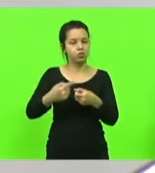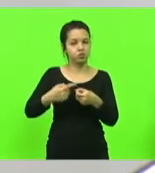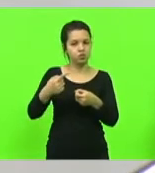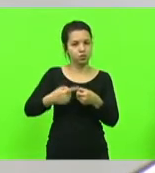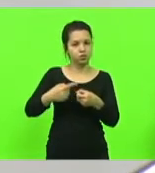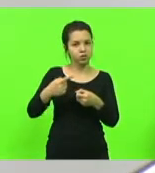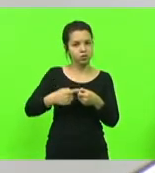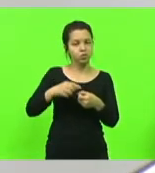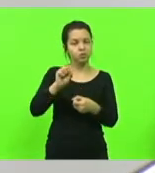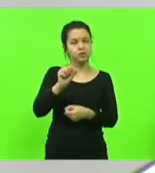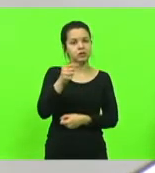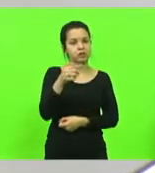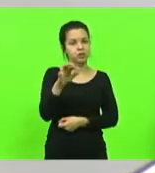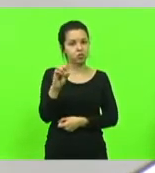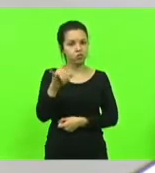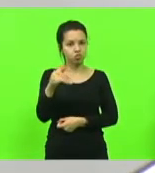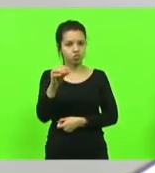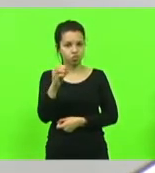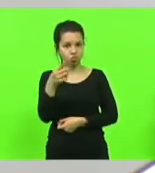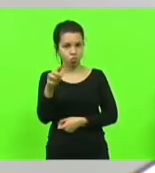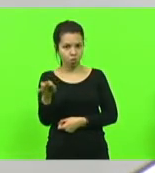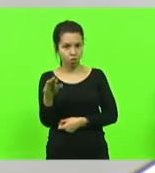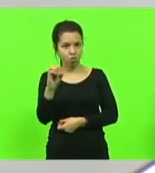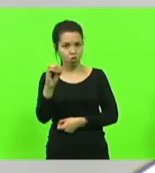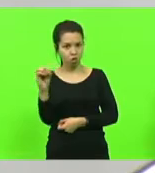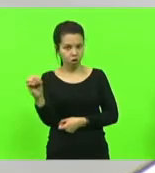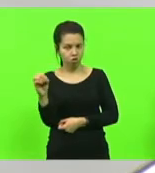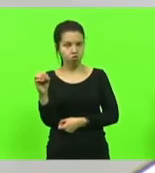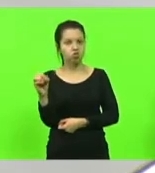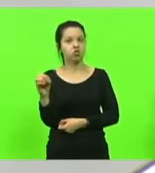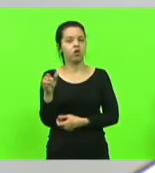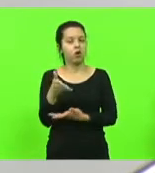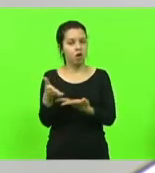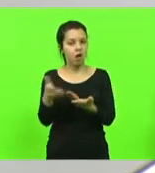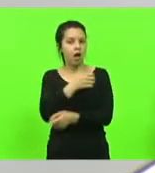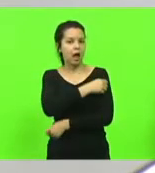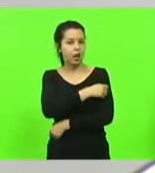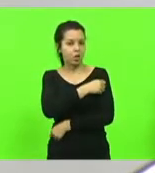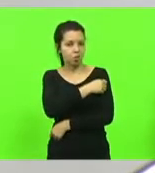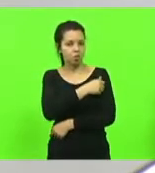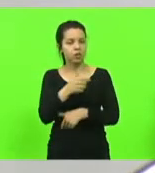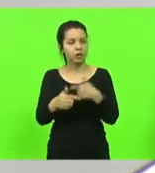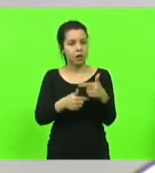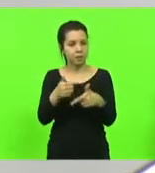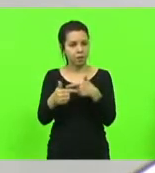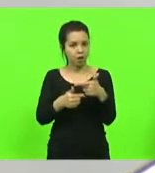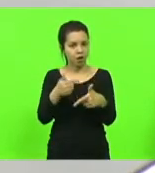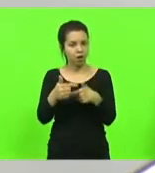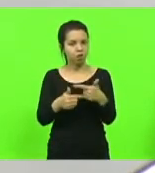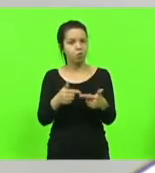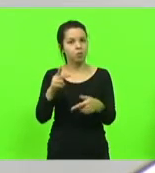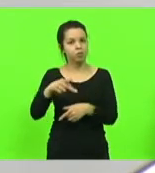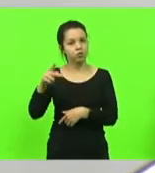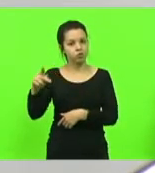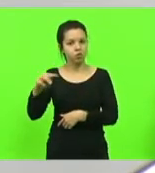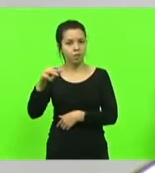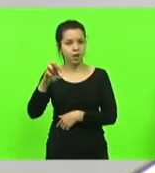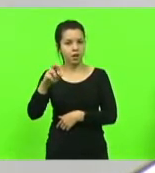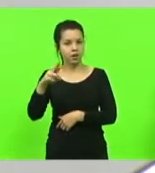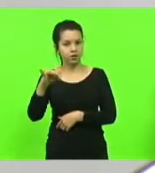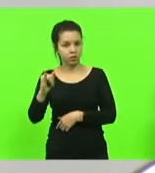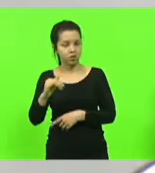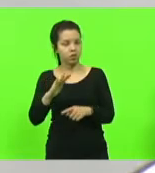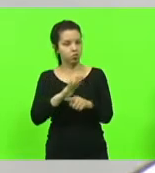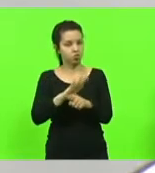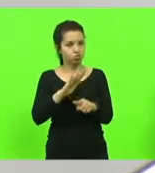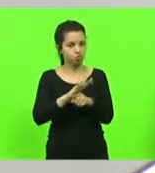Oeste, um trabalho realizado com orientação da professora Marisa Kielin para a Feira do